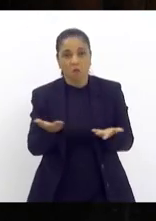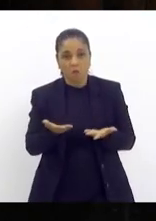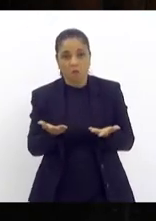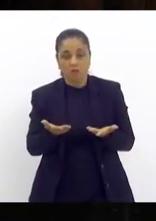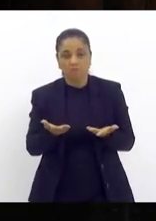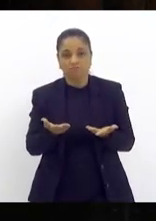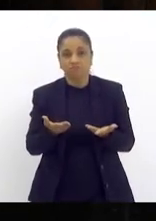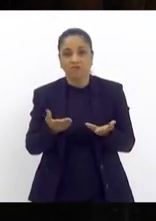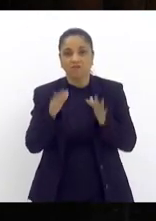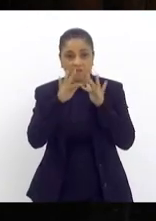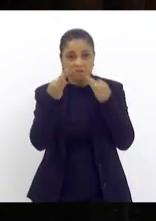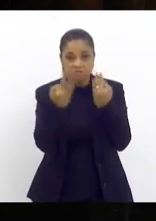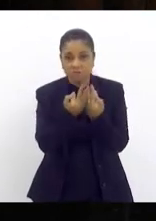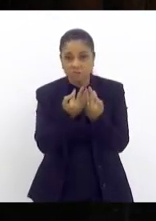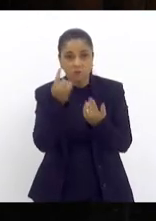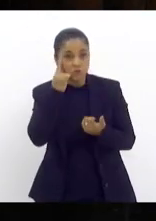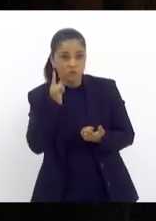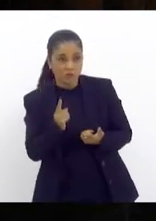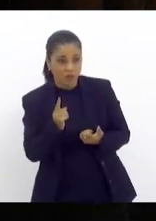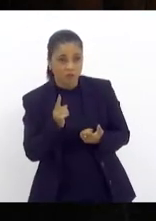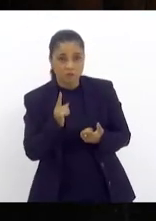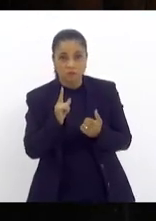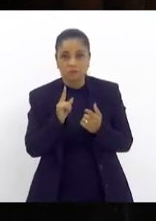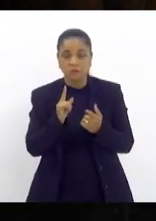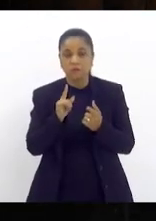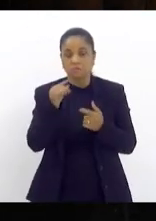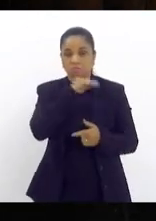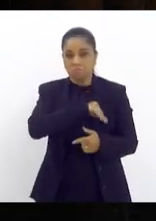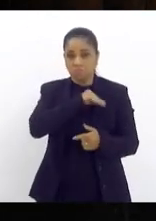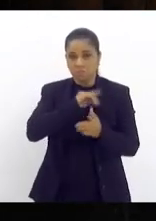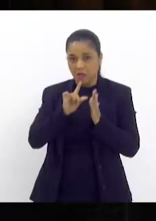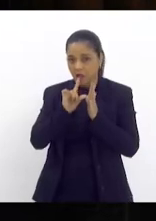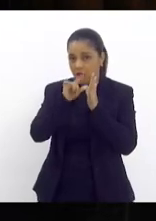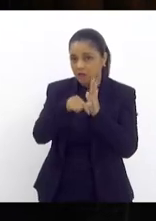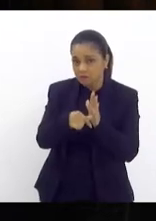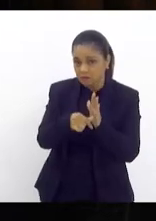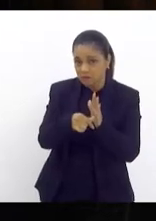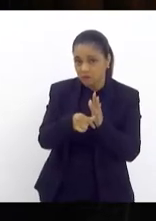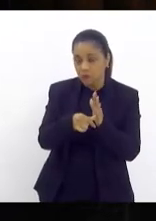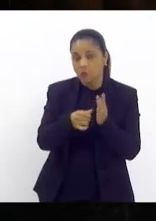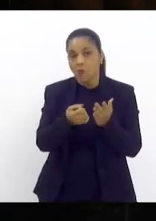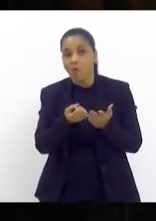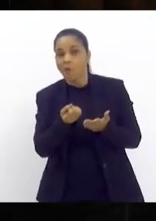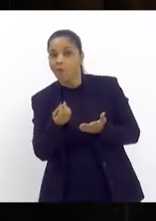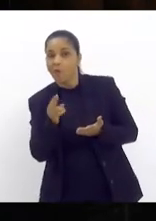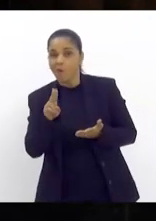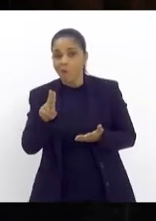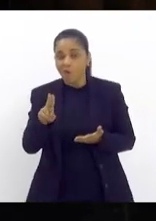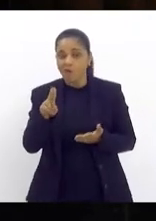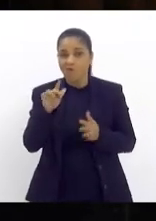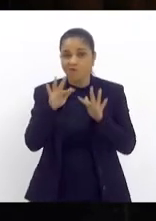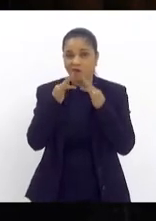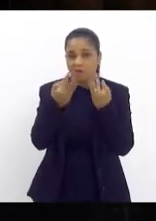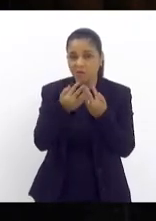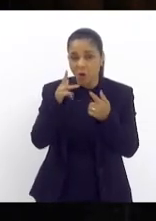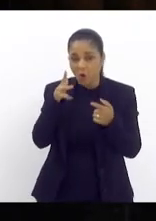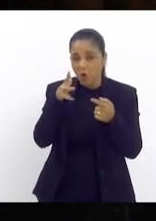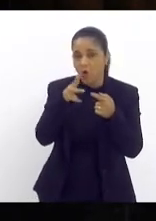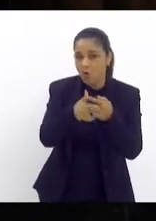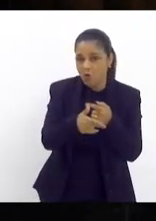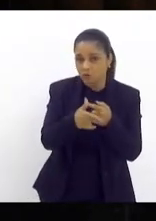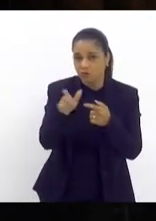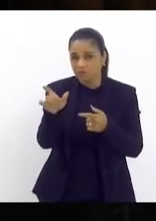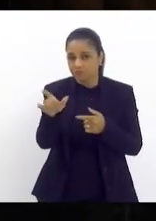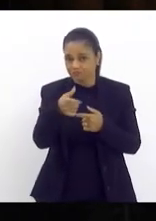qual as famílias não sabem se o pagamento está atrasado ou se elas estão sendo cortadas. Porque sequer um canal digno